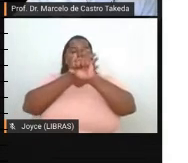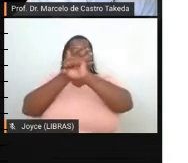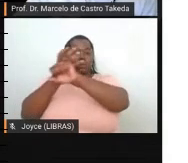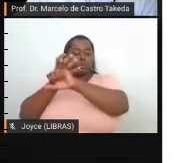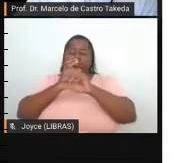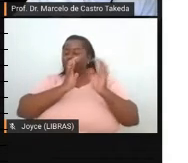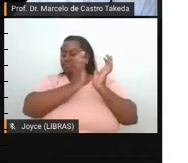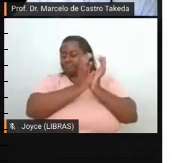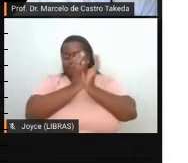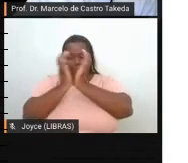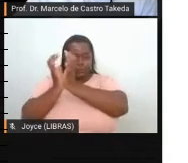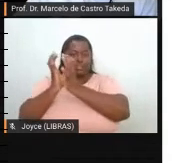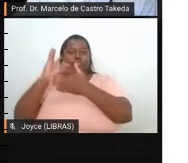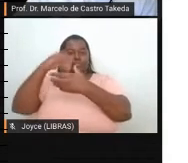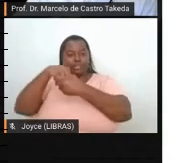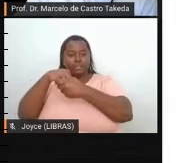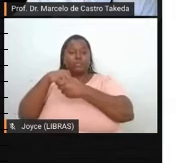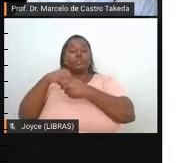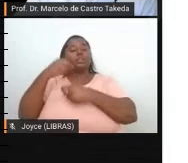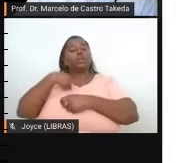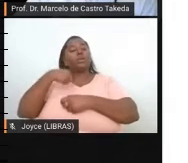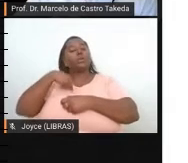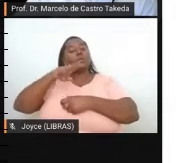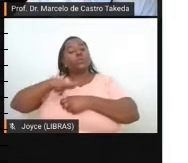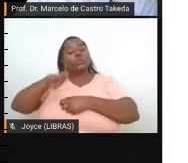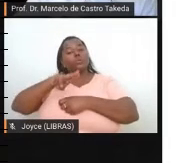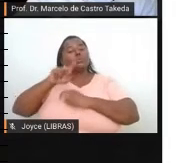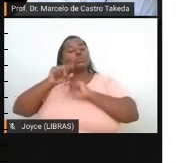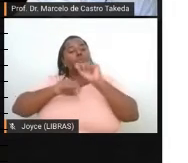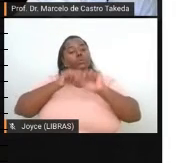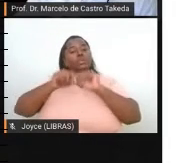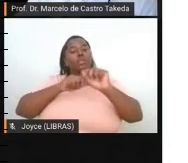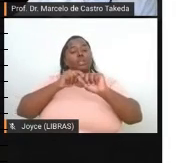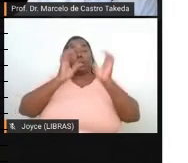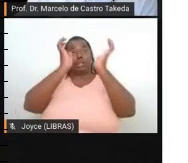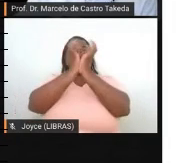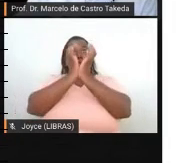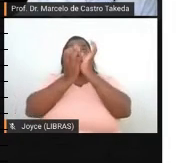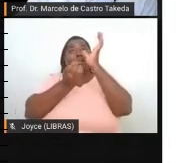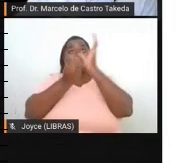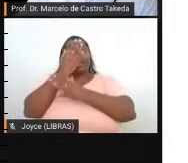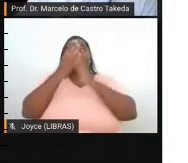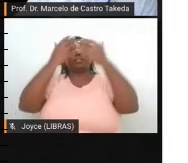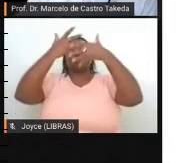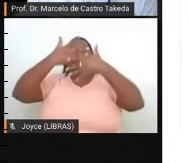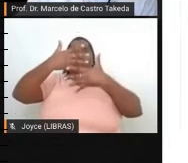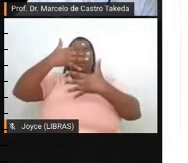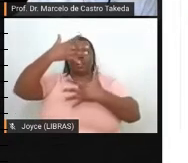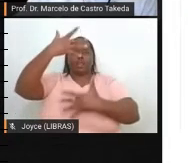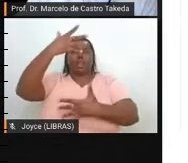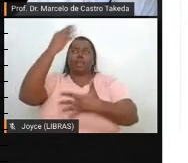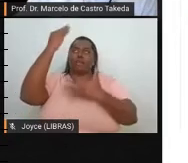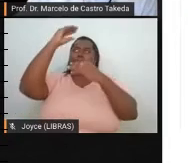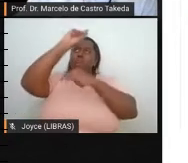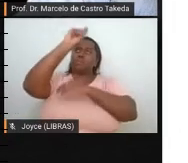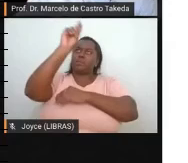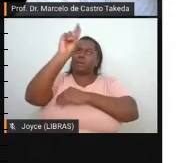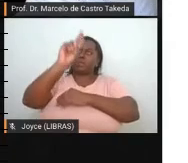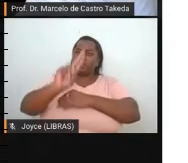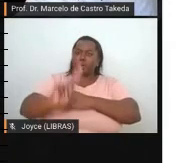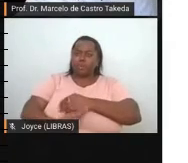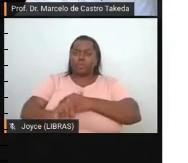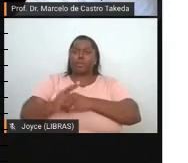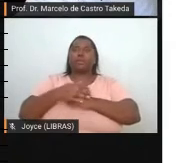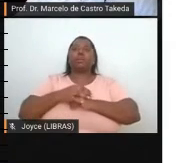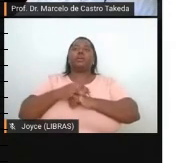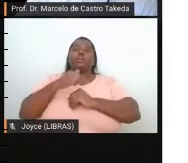parto sempre no banco de questões da criação das categorias. E a criação é muito simples, né? A gente vai usar isso aqui. A gente